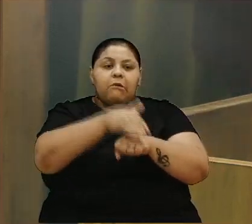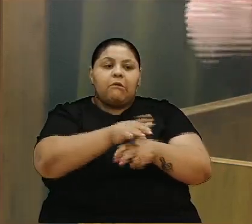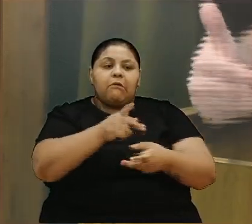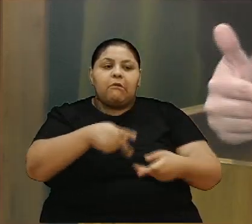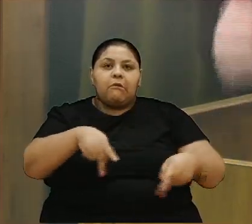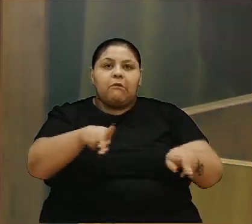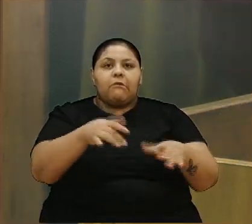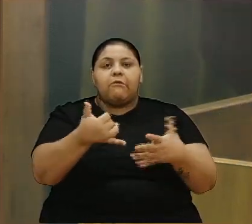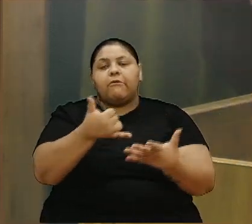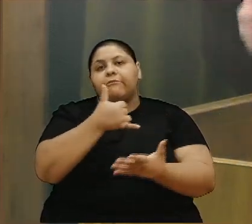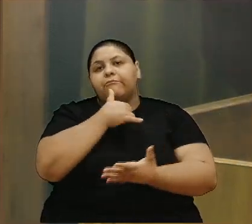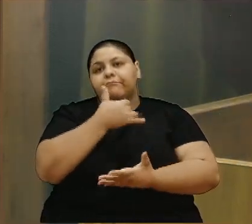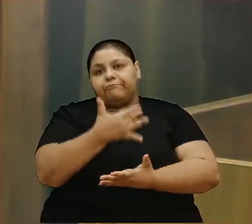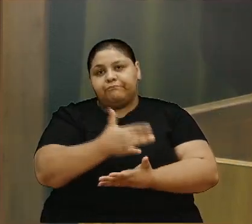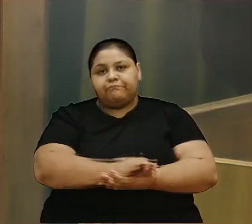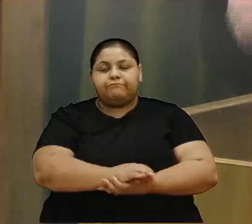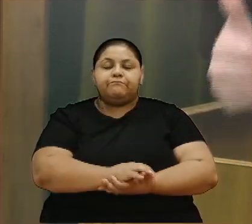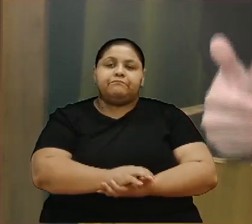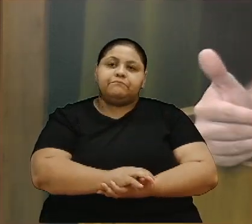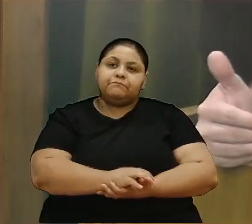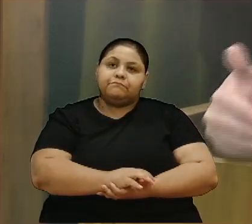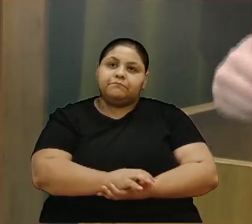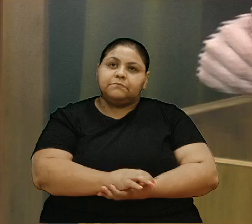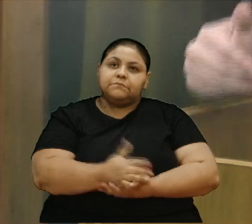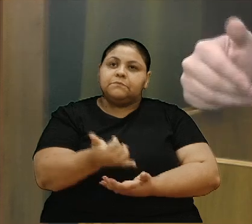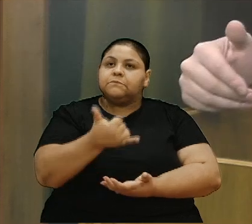E infelizmente,